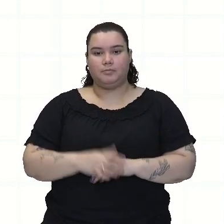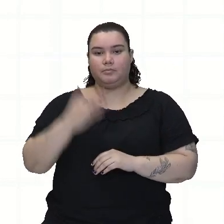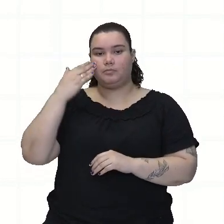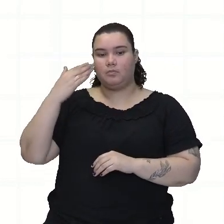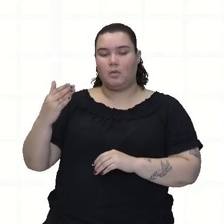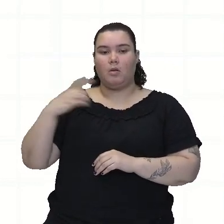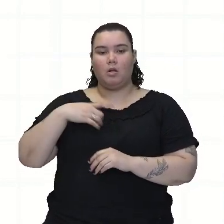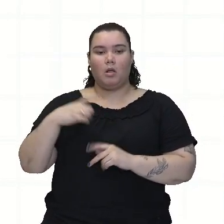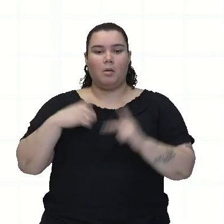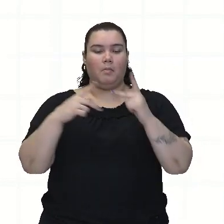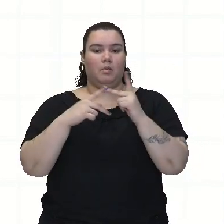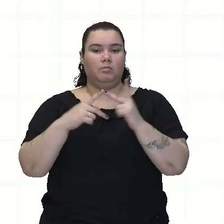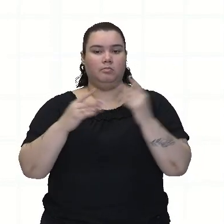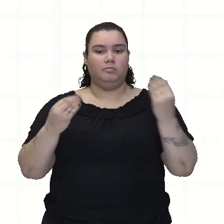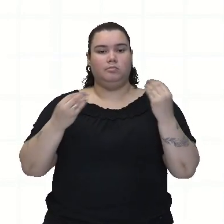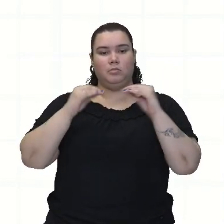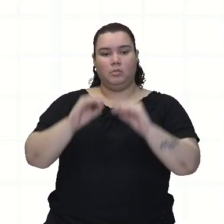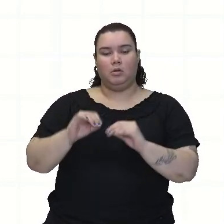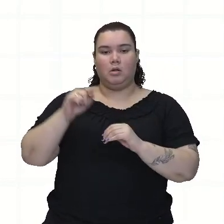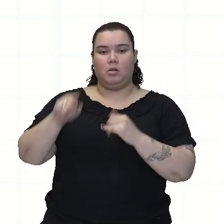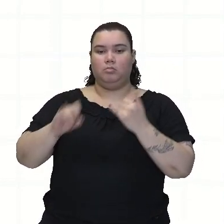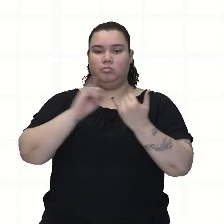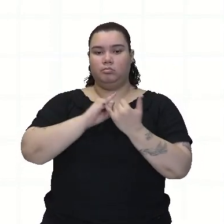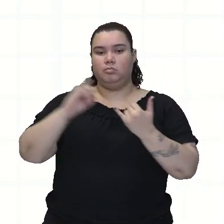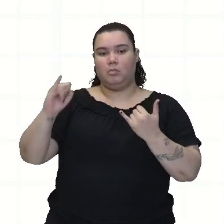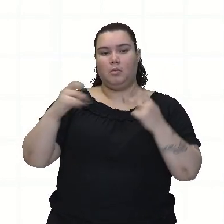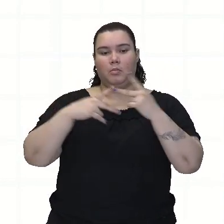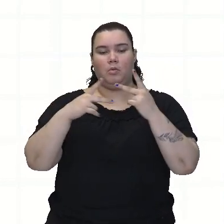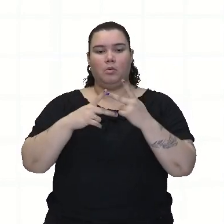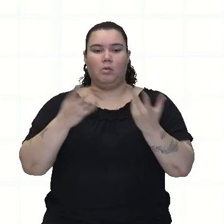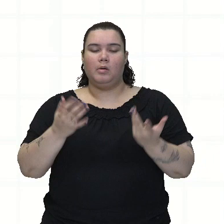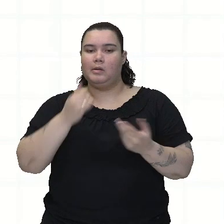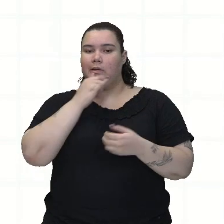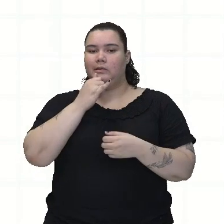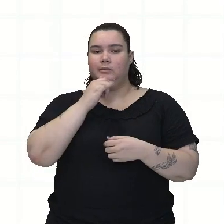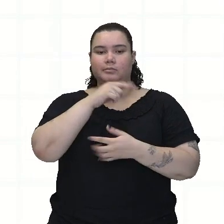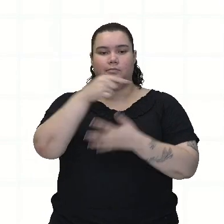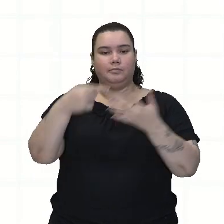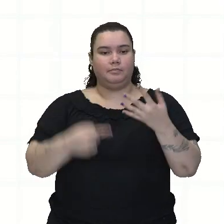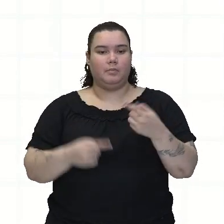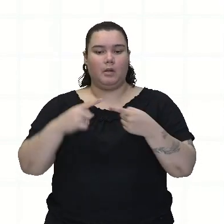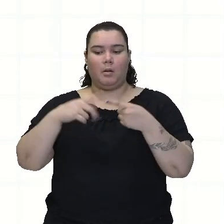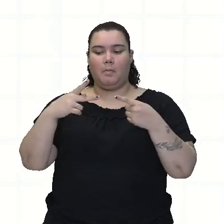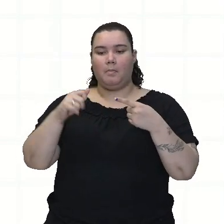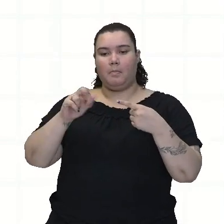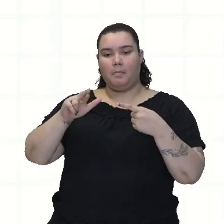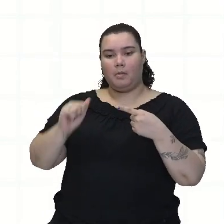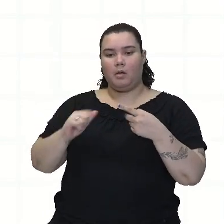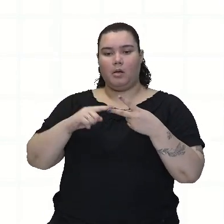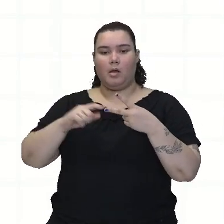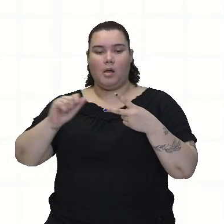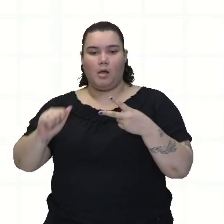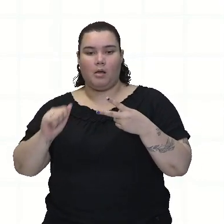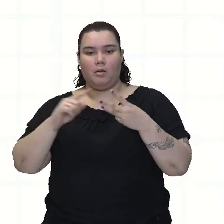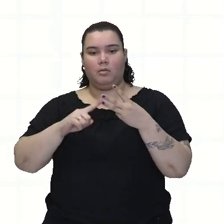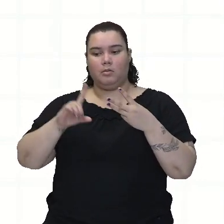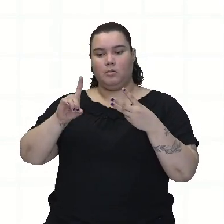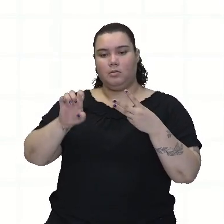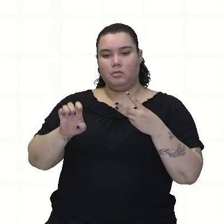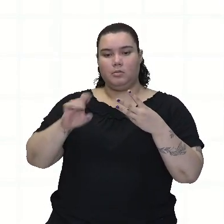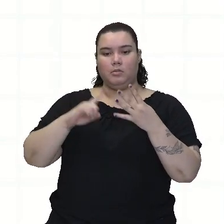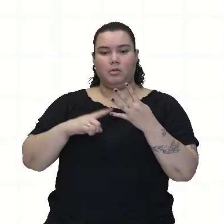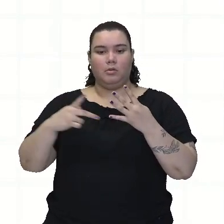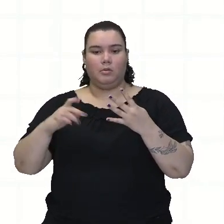Acompanhado de preposição, geralmente o objeto indireto é introduzido por uma preposição, que podem ser geralmente essas aqui, para, a,